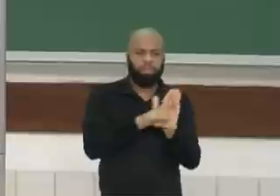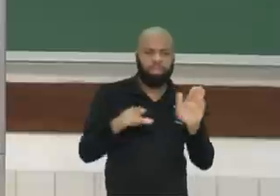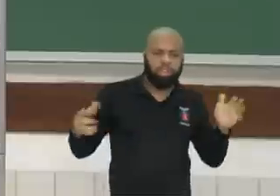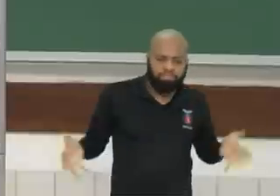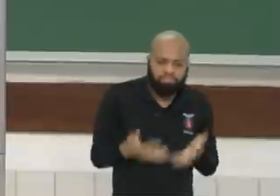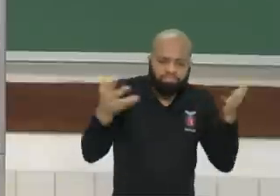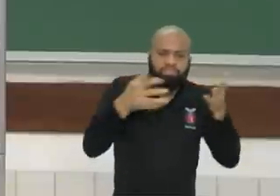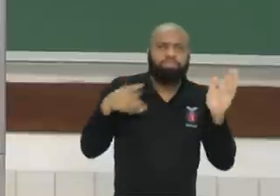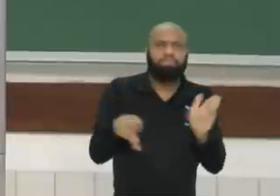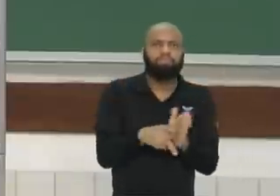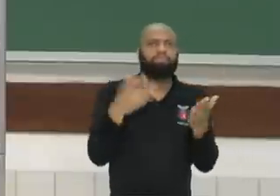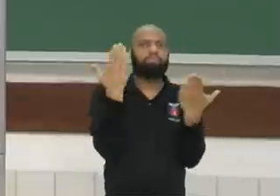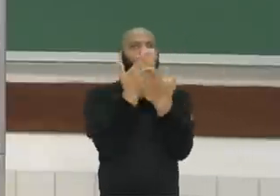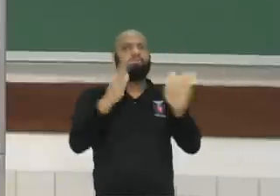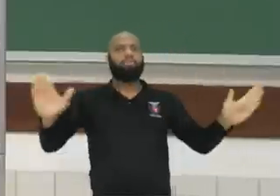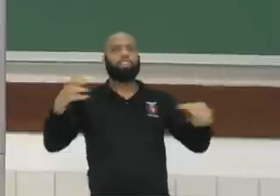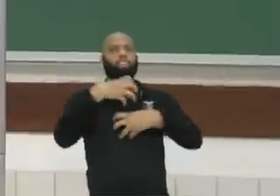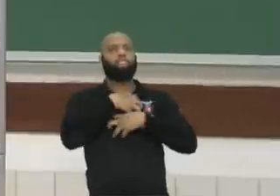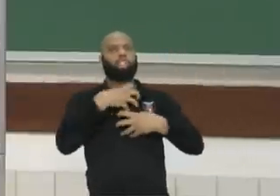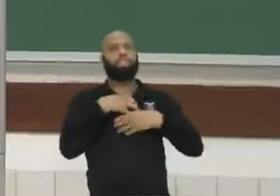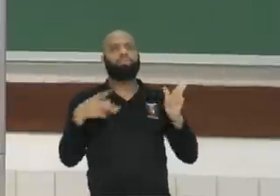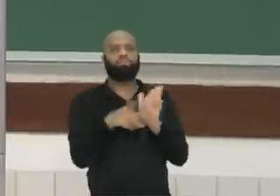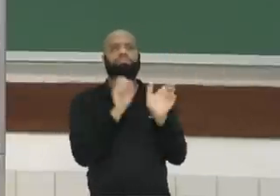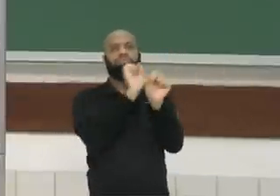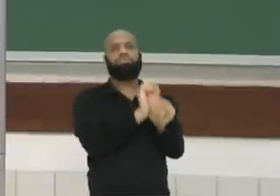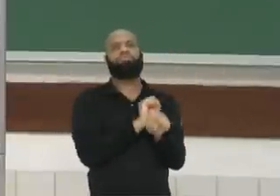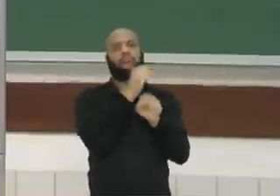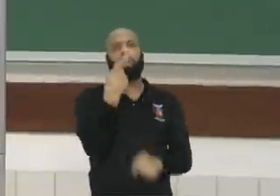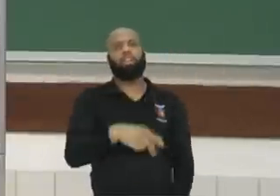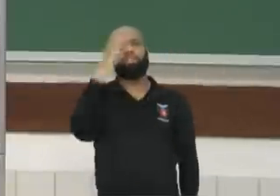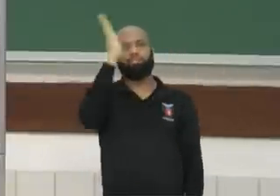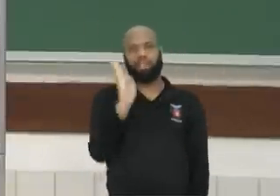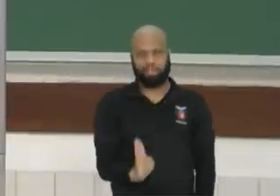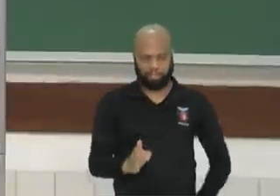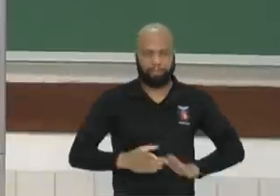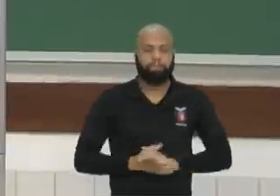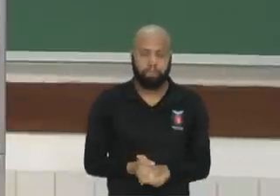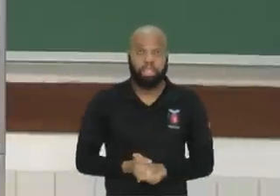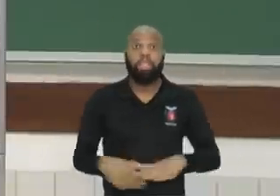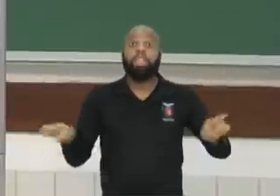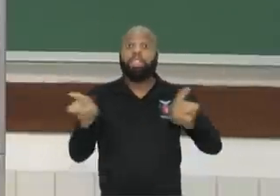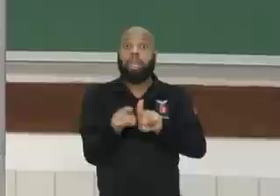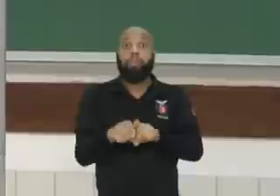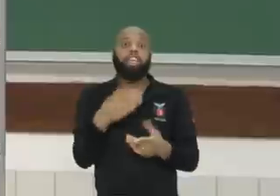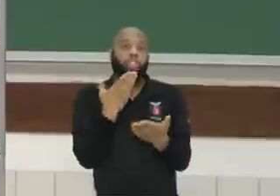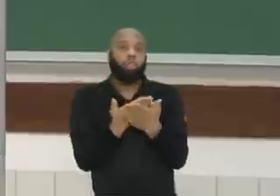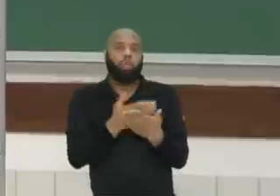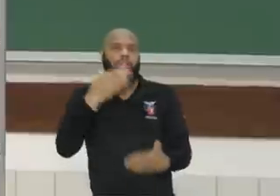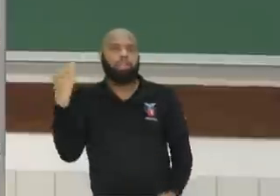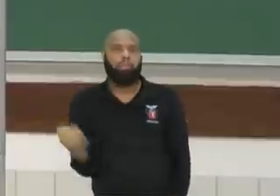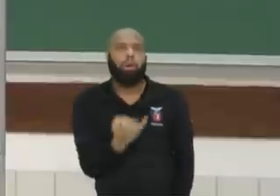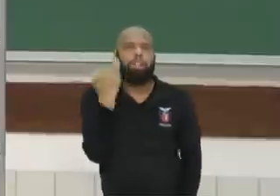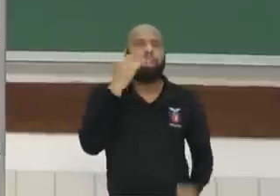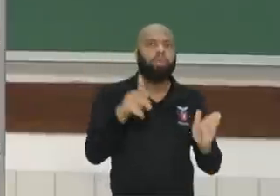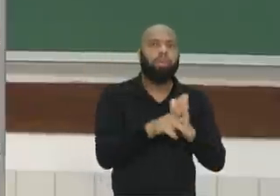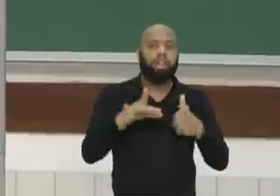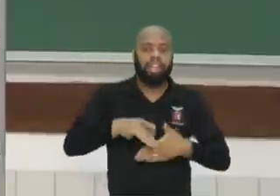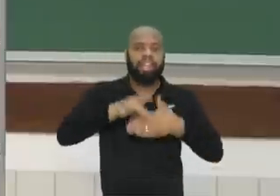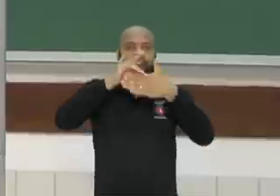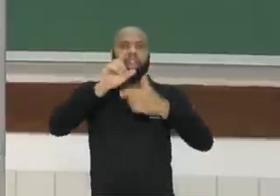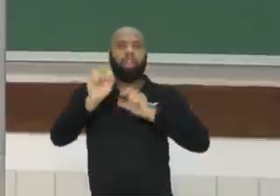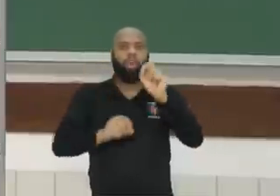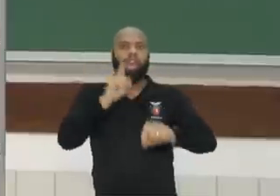contribuíram para a erradicação da escravidão aqui no Brasil. E também a gente viu a importância do líder Zumbi dos